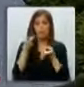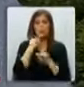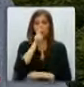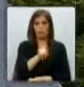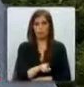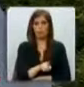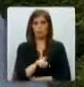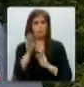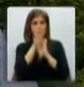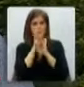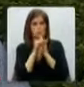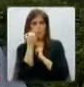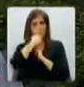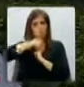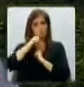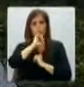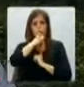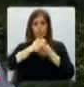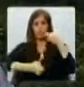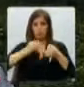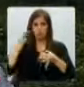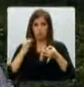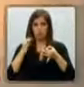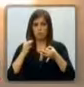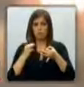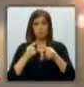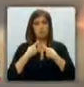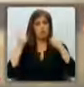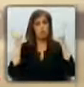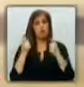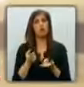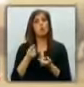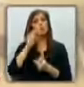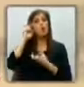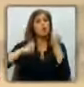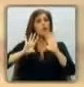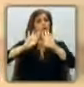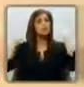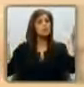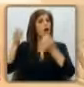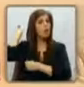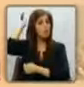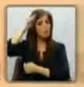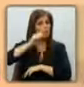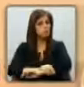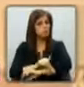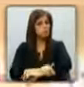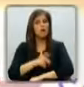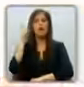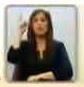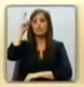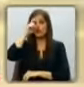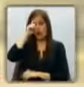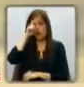o processo de violação do segredo de Justiça foi instaurado pela Procuradoria Geral da República José Sócrates